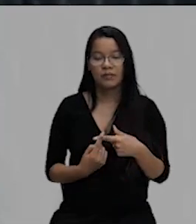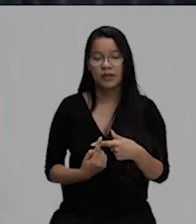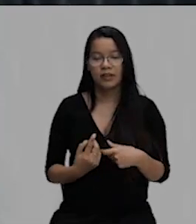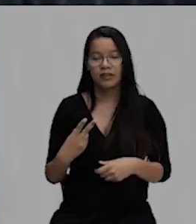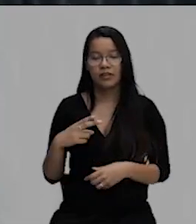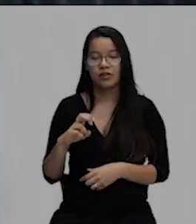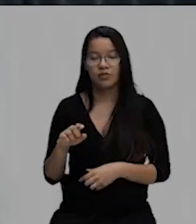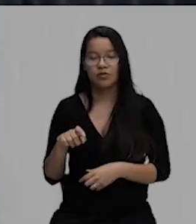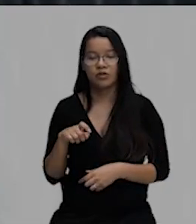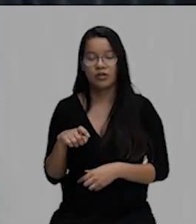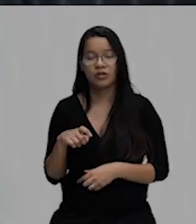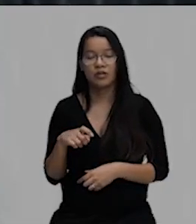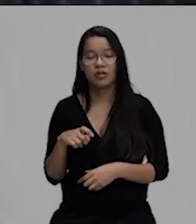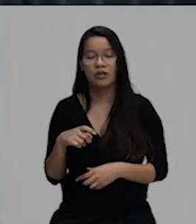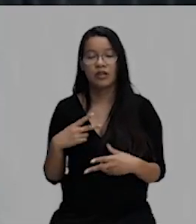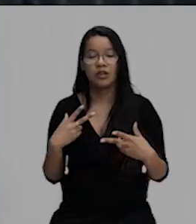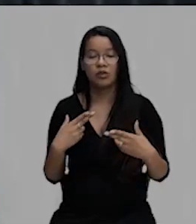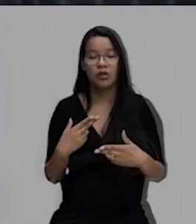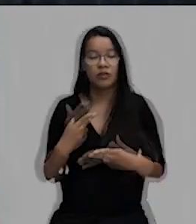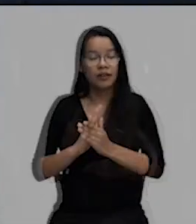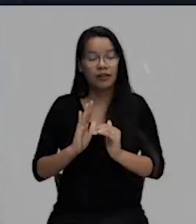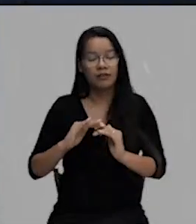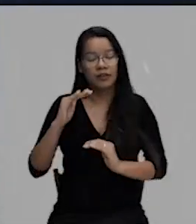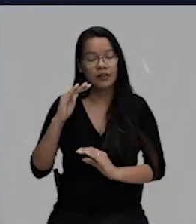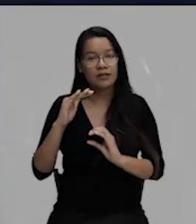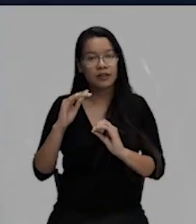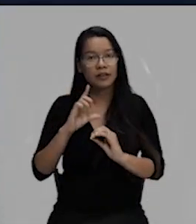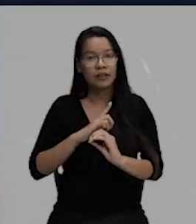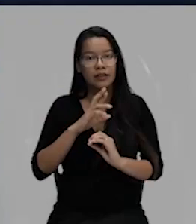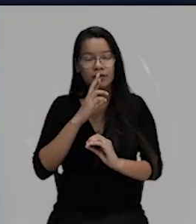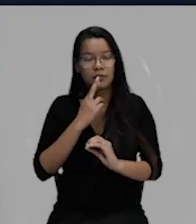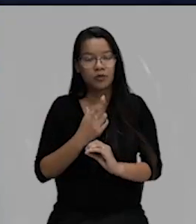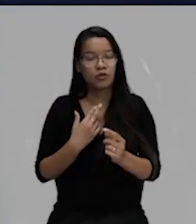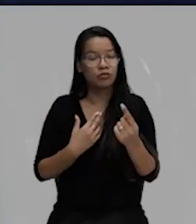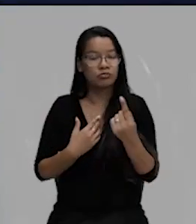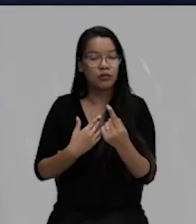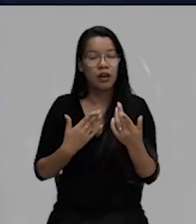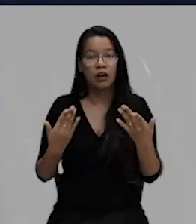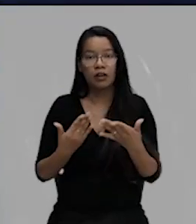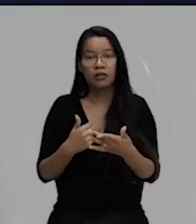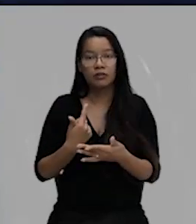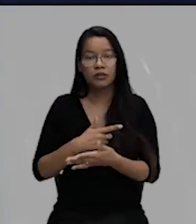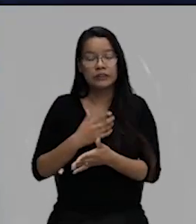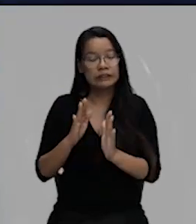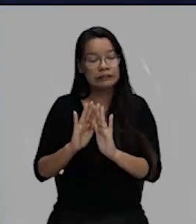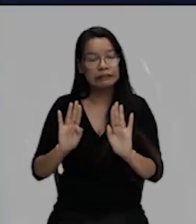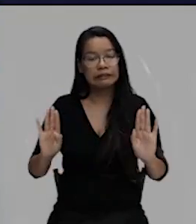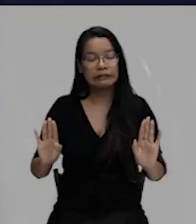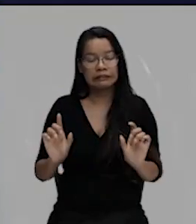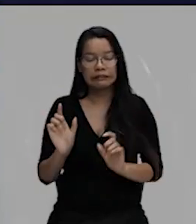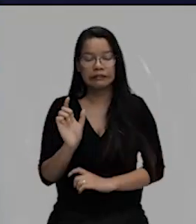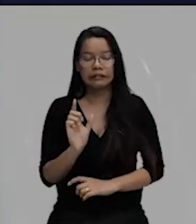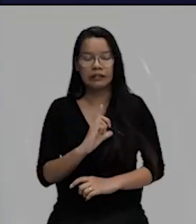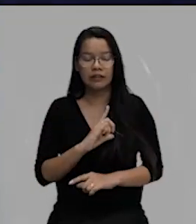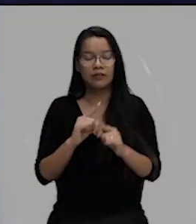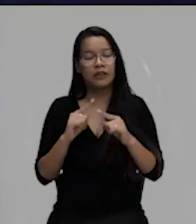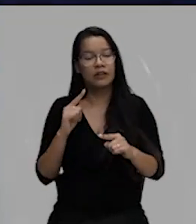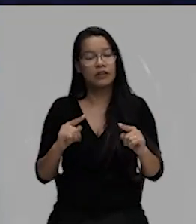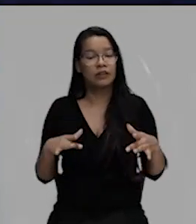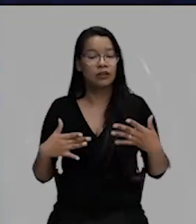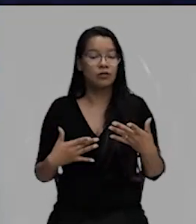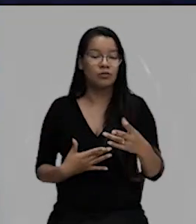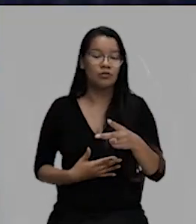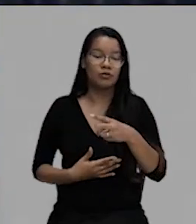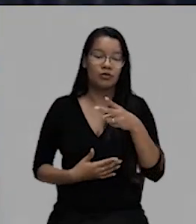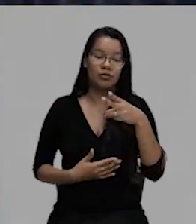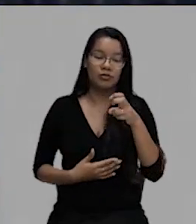mais 5x igual a 1. Agora, nós vamos isolar o termo que tem a variável. Portanto, o 5x vai ficar